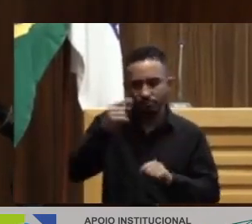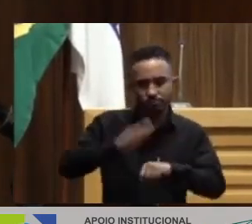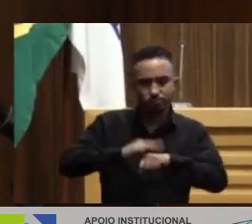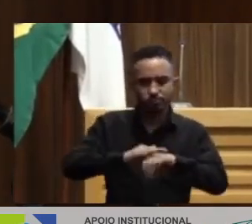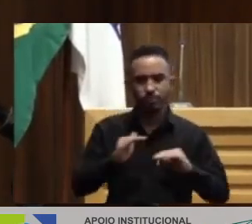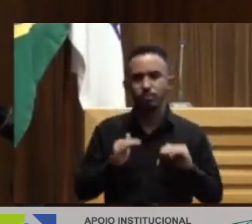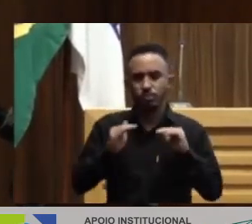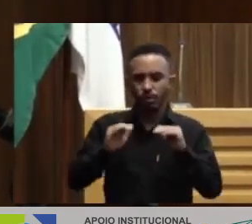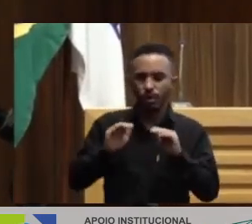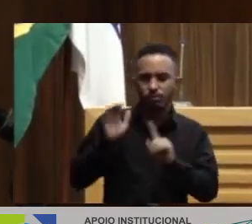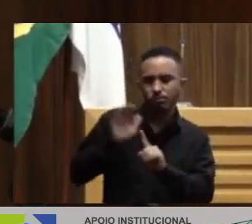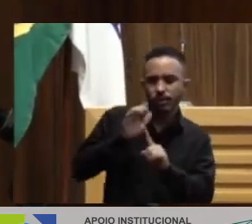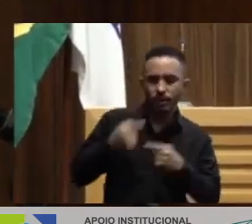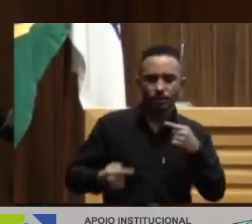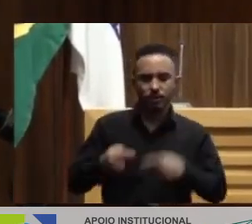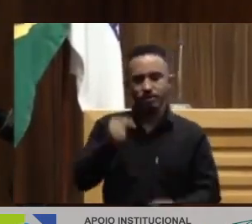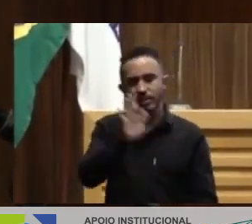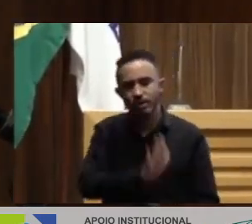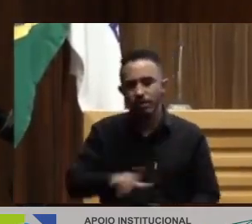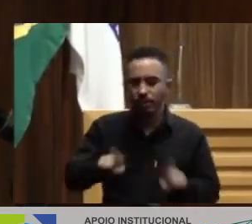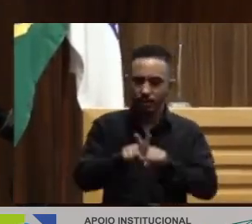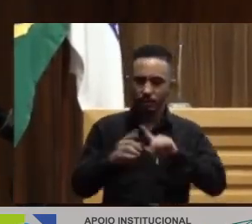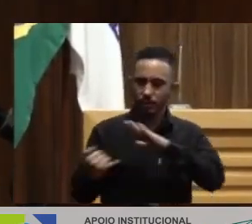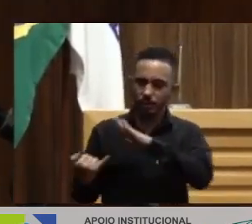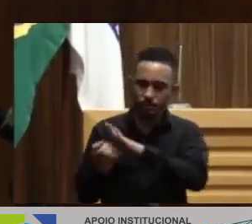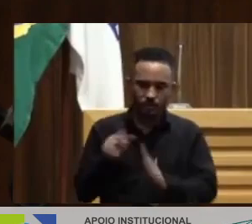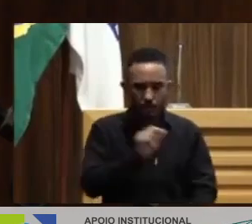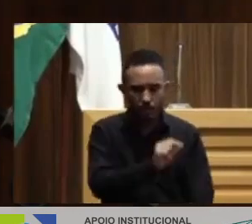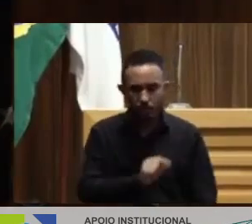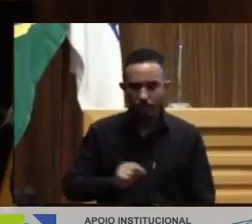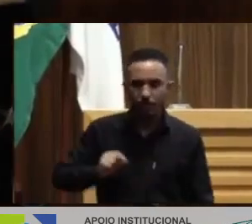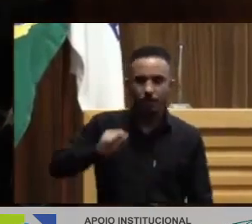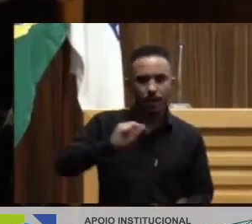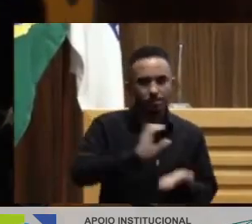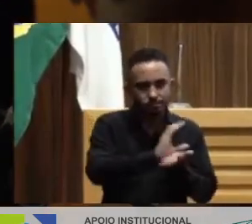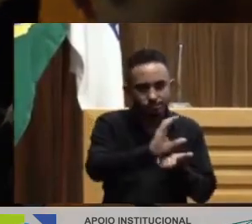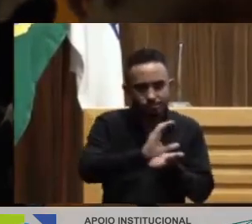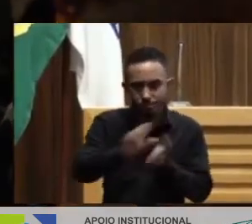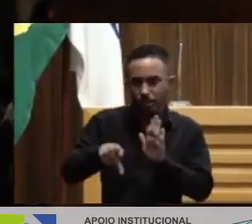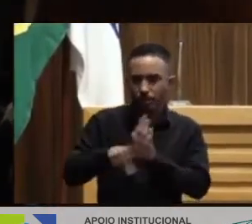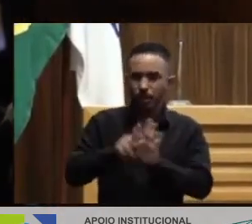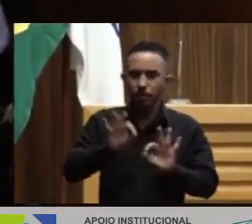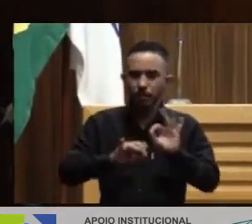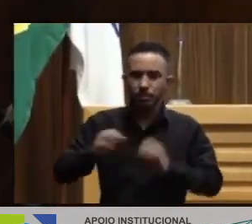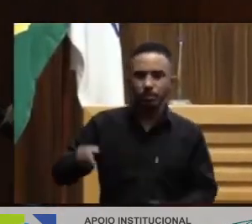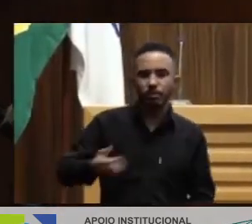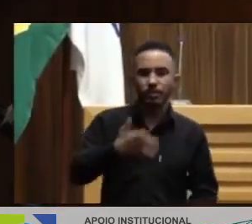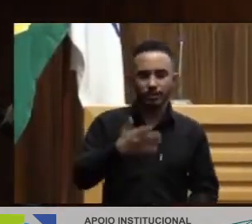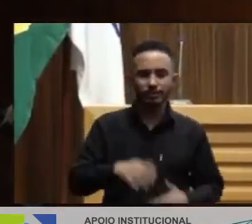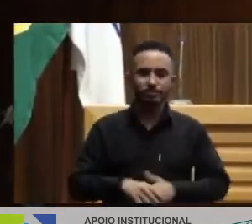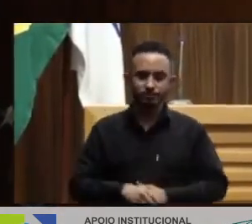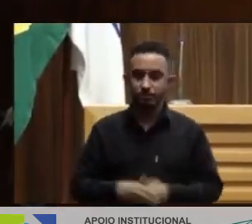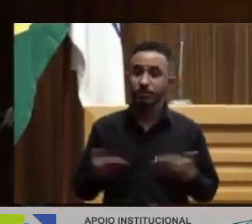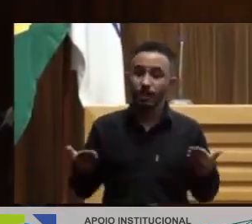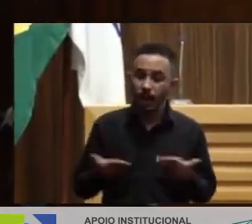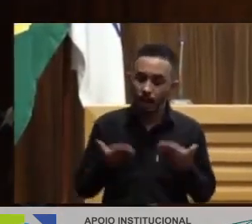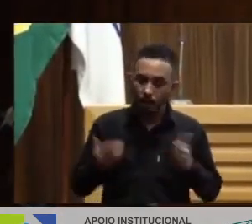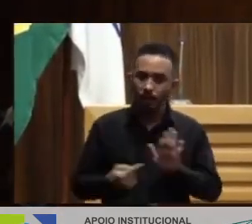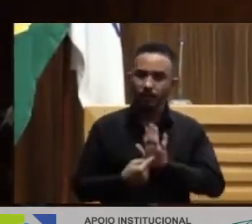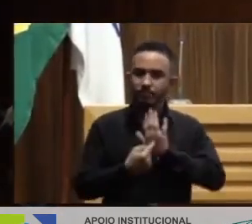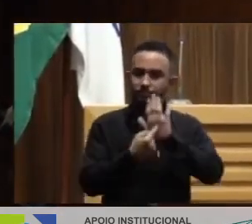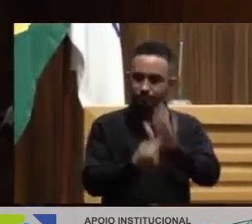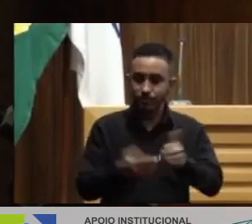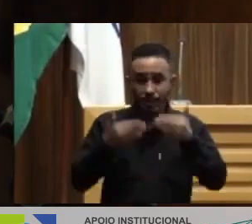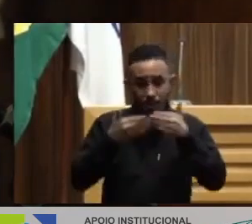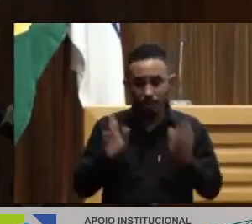nacional e as instituições financiadoras dessas iniciativas. Portanto, senhoras e senhores, para a abertura oficial deste